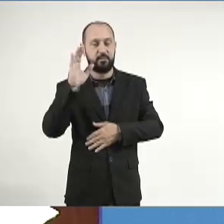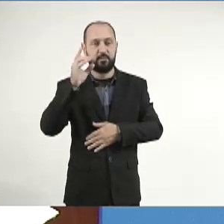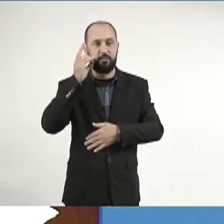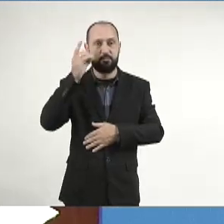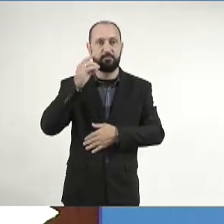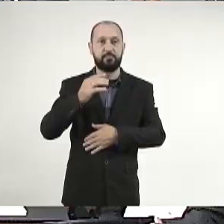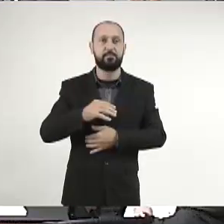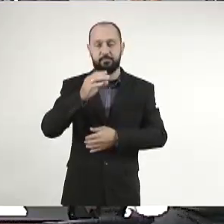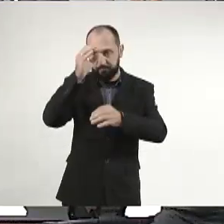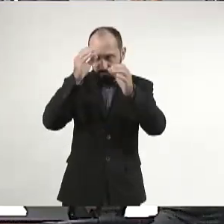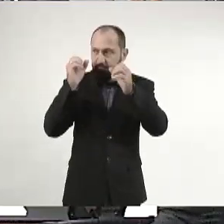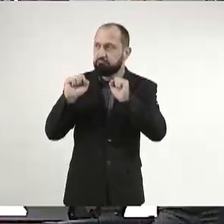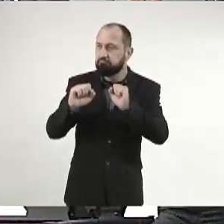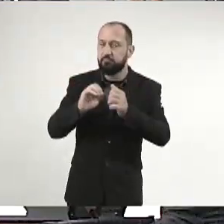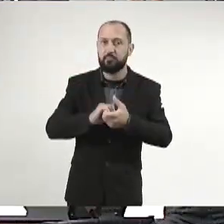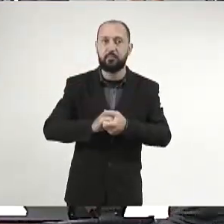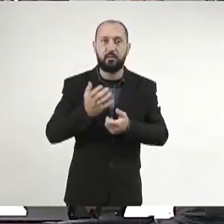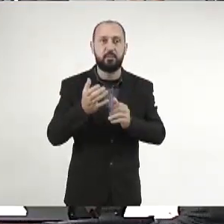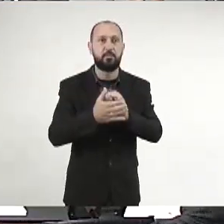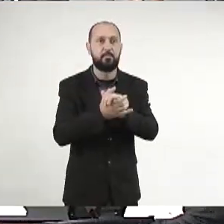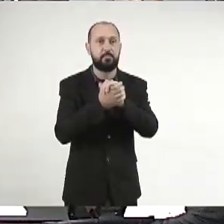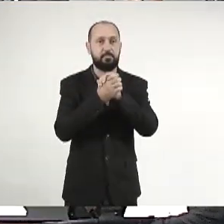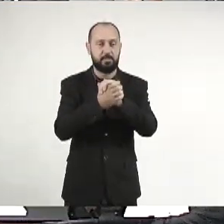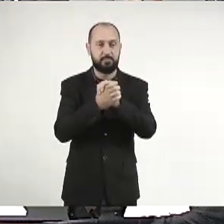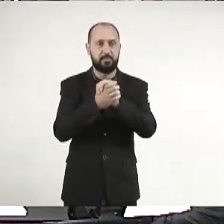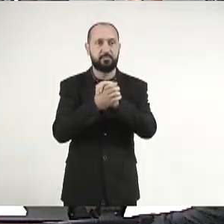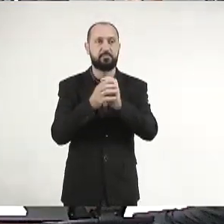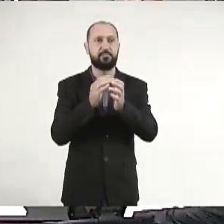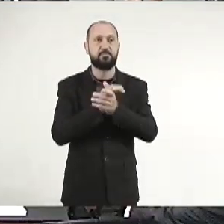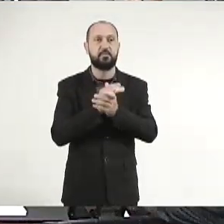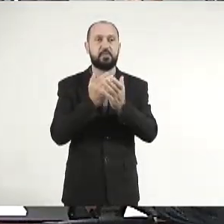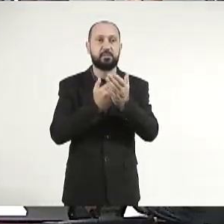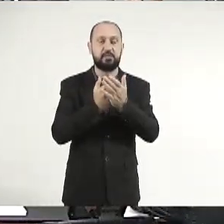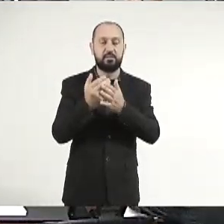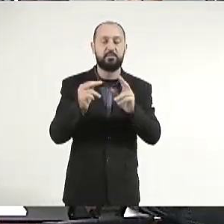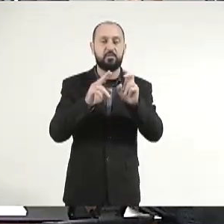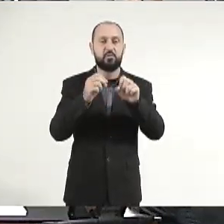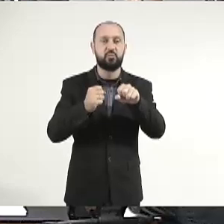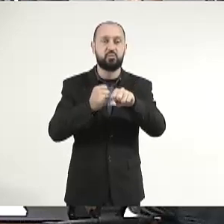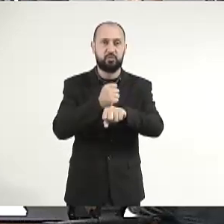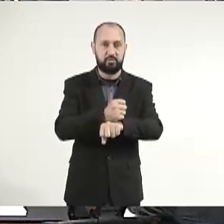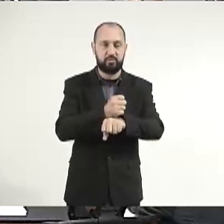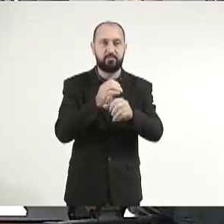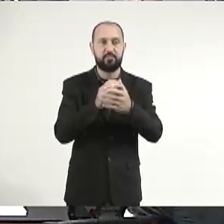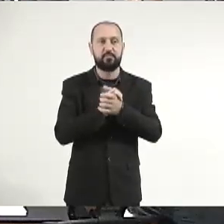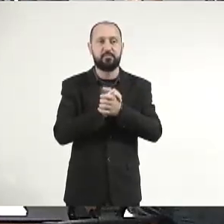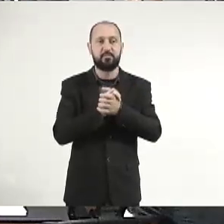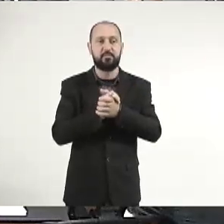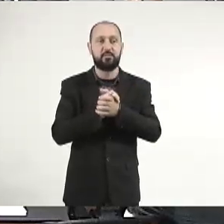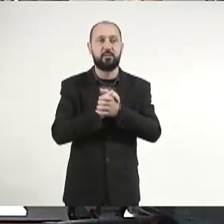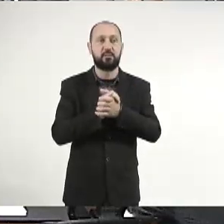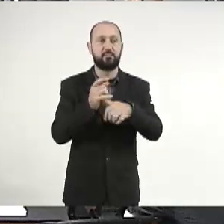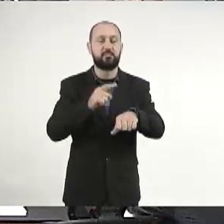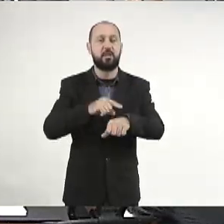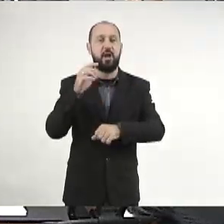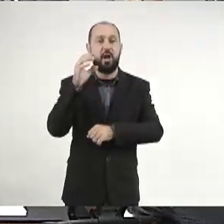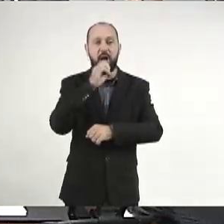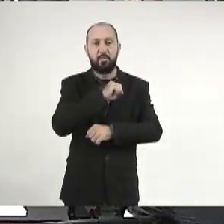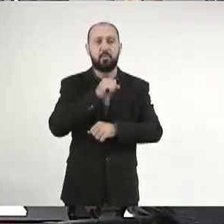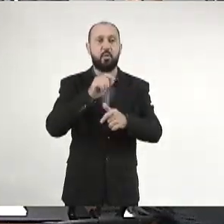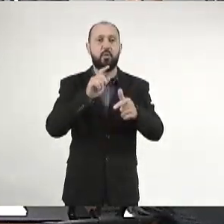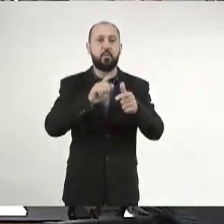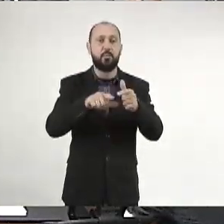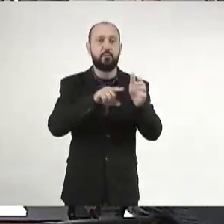deputado Caravina. Parabenizar Vossa Excelência pela iniciativa, pela dedicação e pela ação rápida, O problema